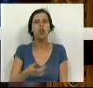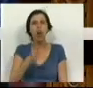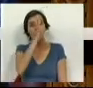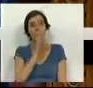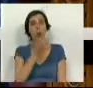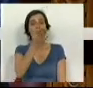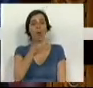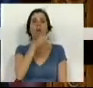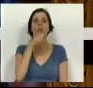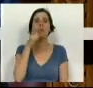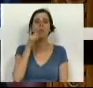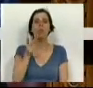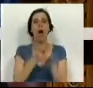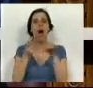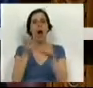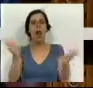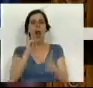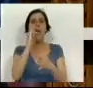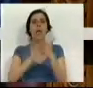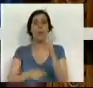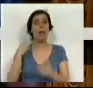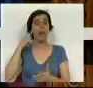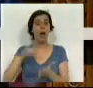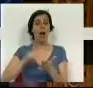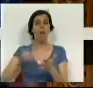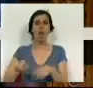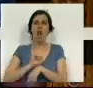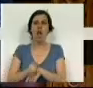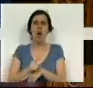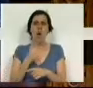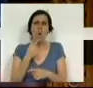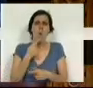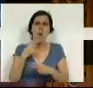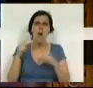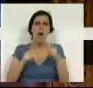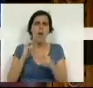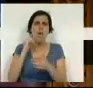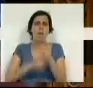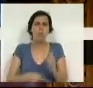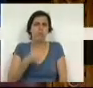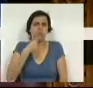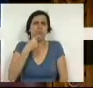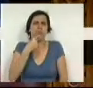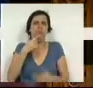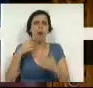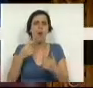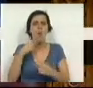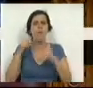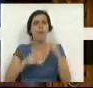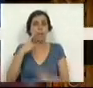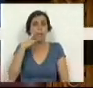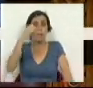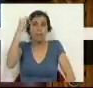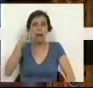um Governo que prometeu não aumentar impostos e, mal tomou posse, impôs uma brutal carga fiscal aos portugueses, uma carga fiscal